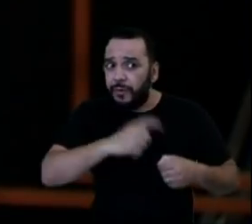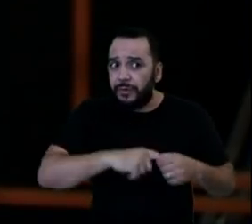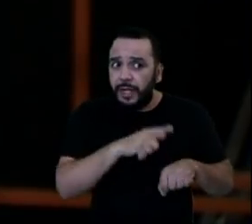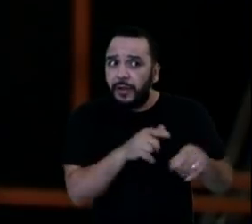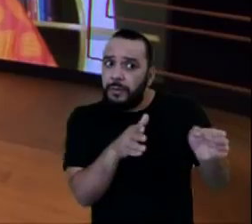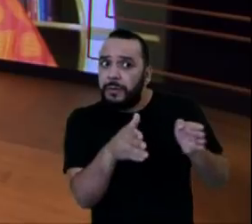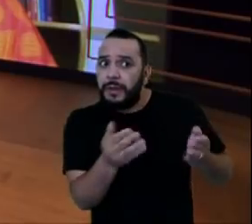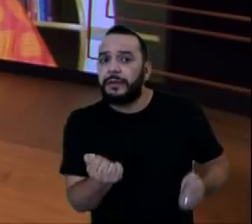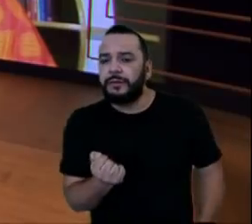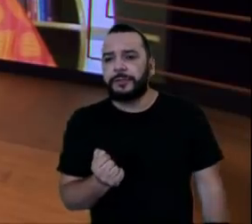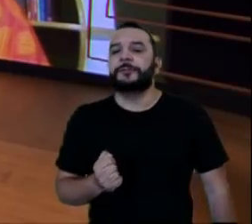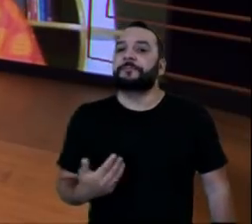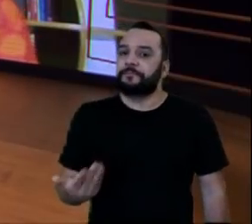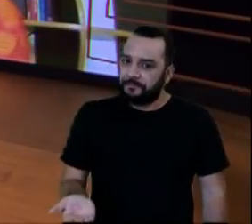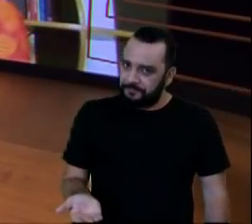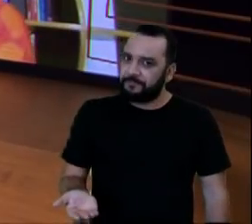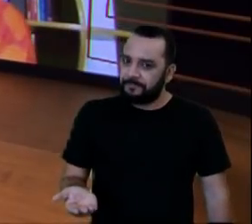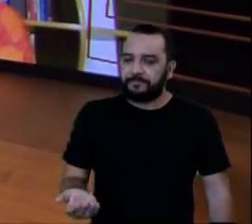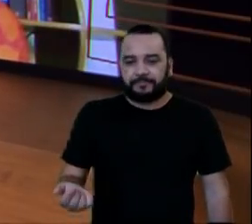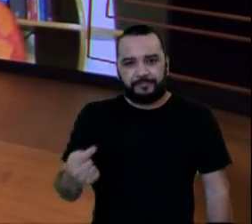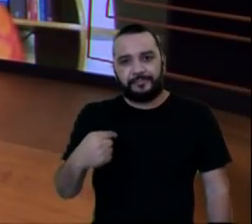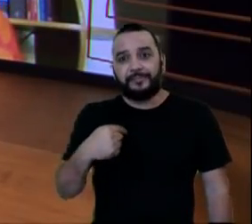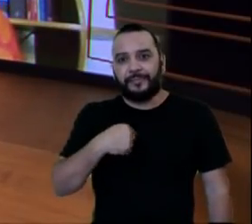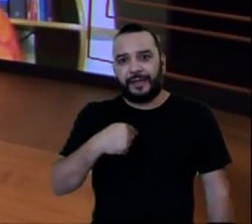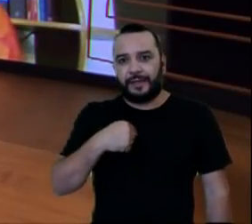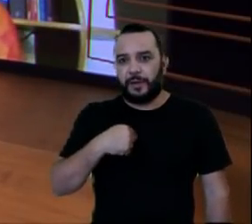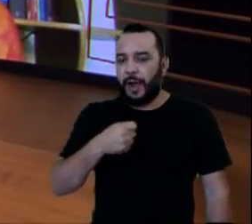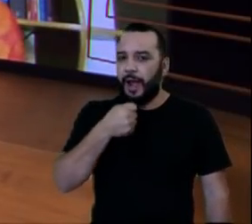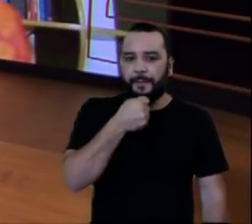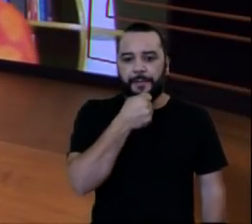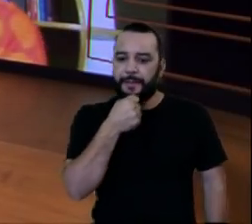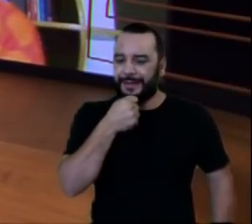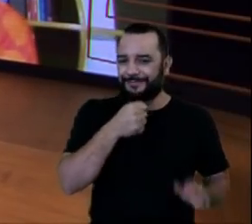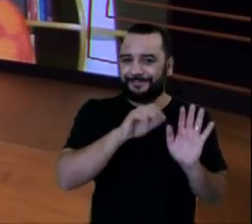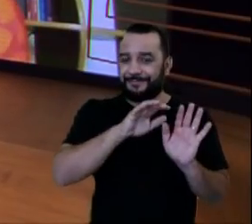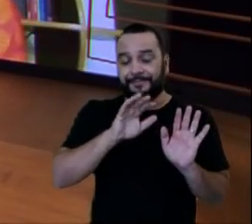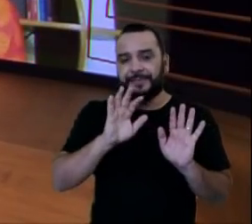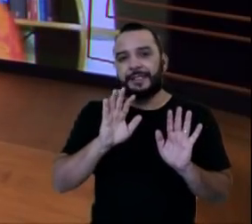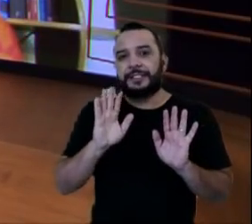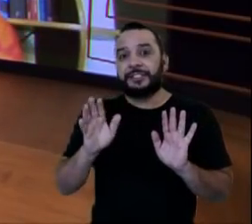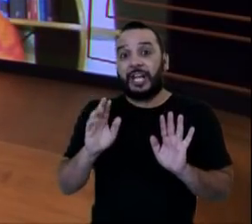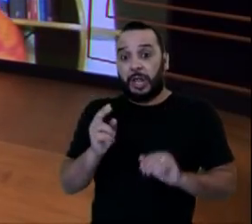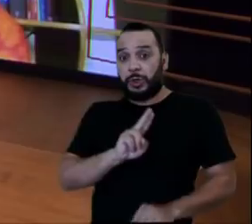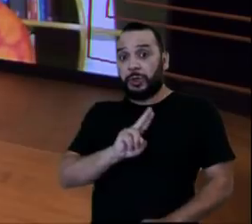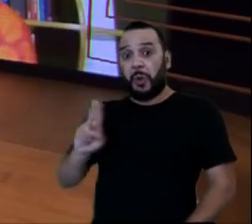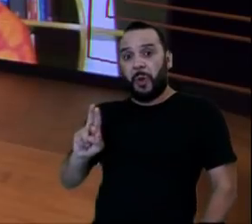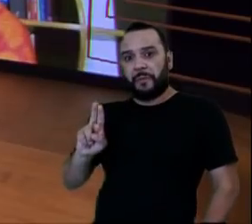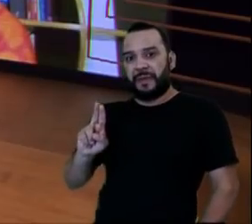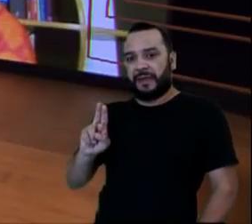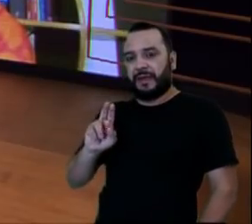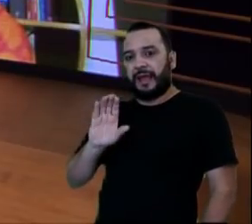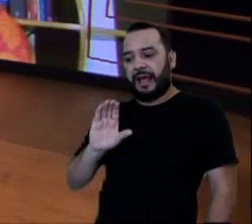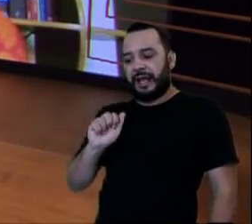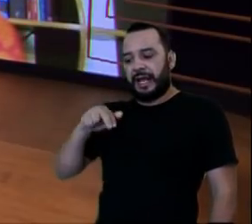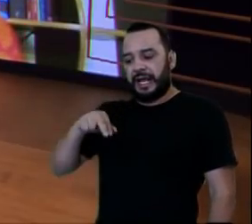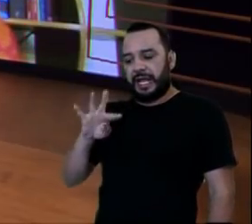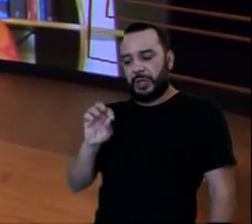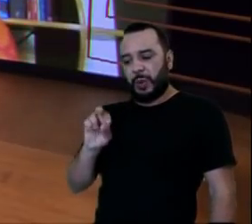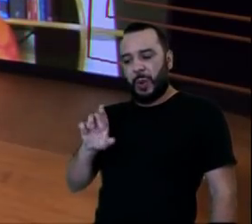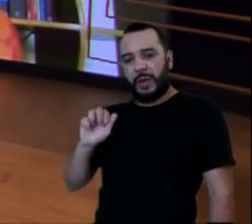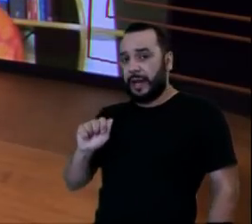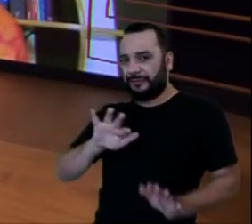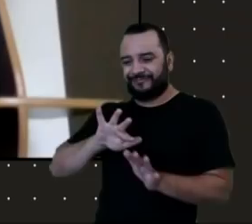chegou a ser finalista de um festival da canção, o MPB Shell, né? Mas Sim, você exatamente. deixou de cantar, pelo menos